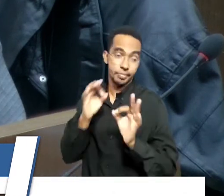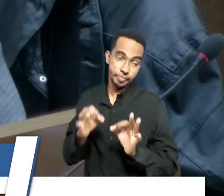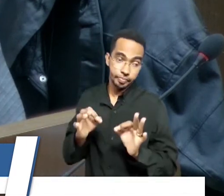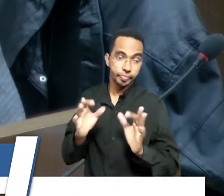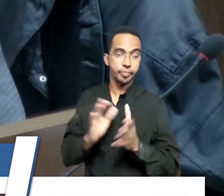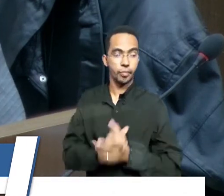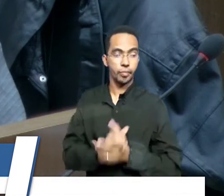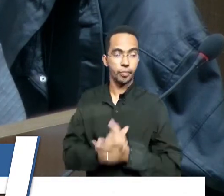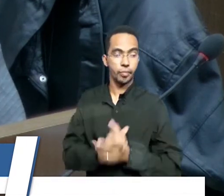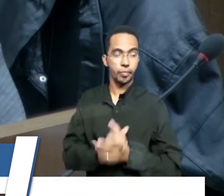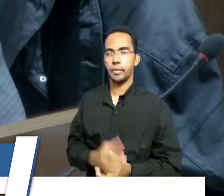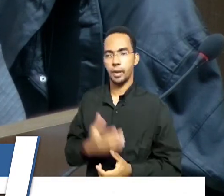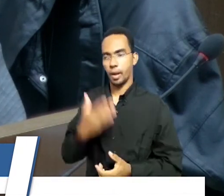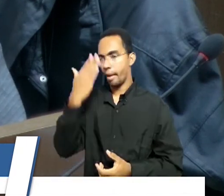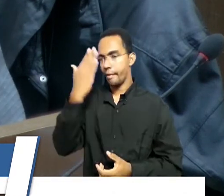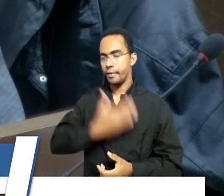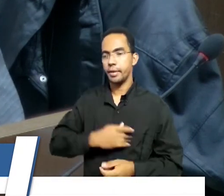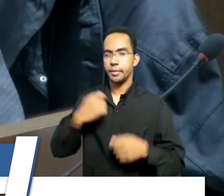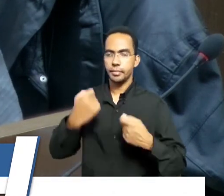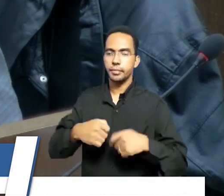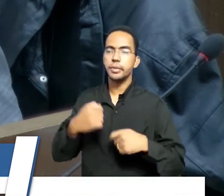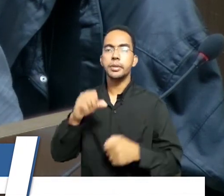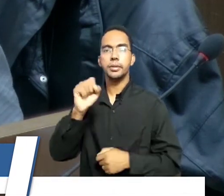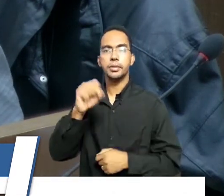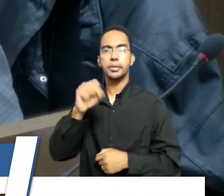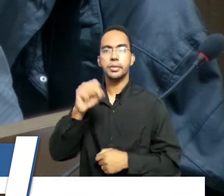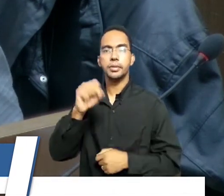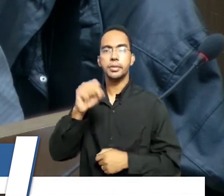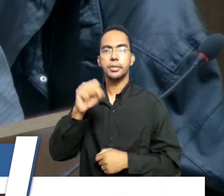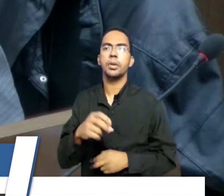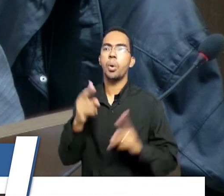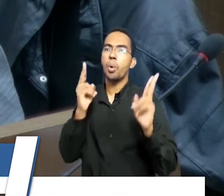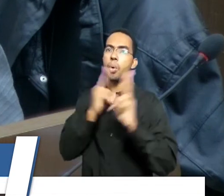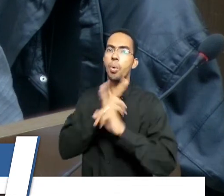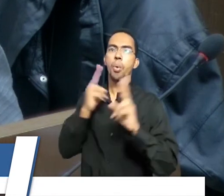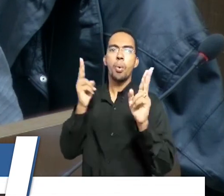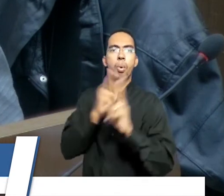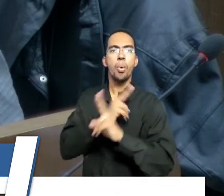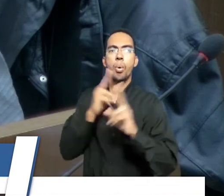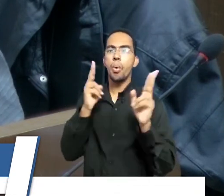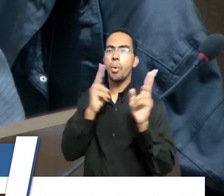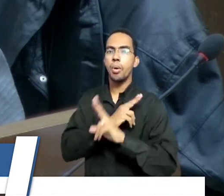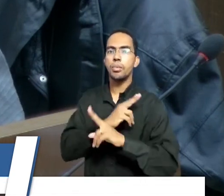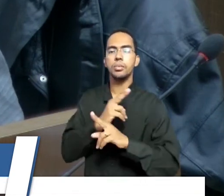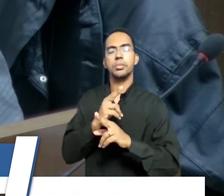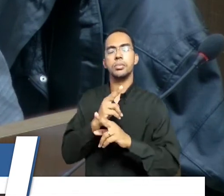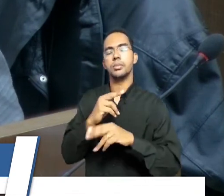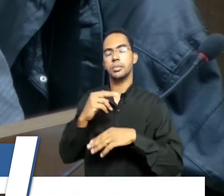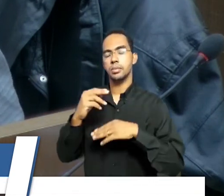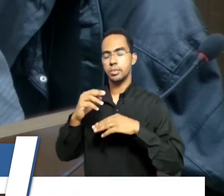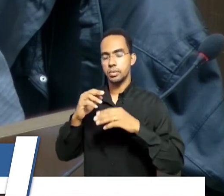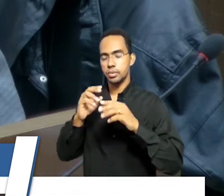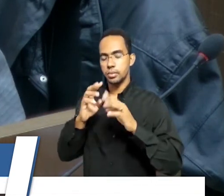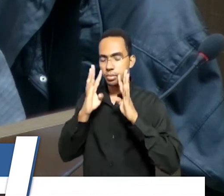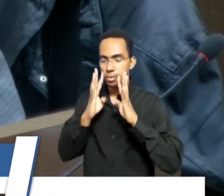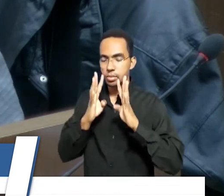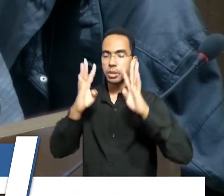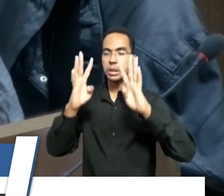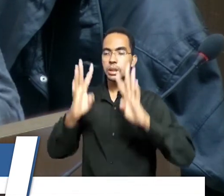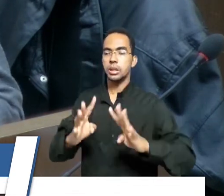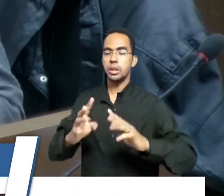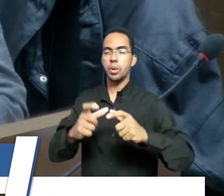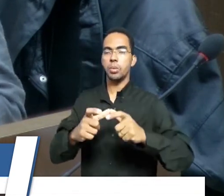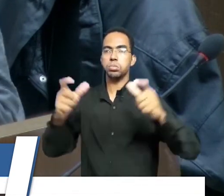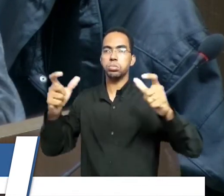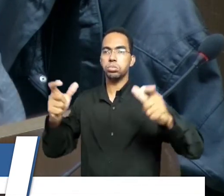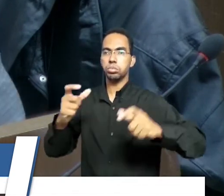sim, urgentemente debruçar em cima desse aumento do efetivo e trazer